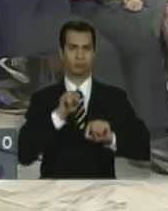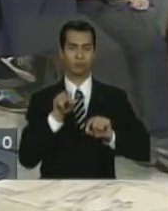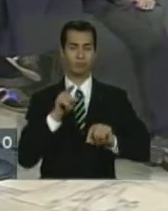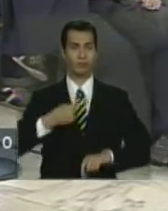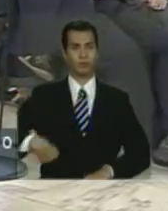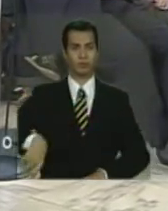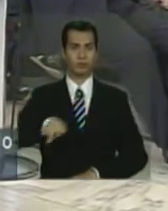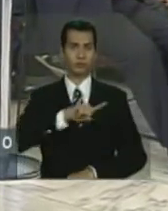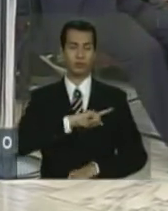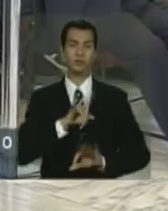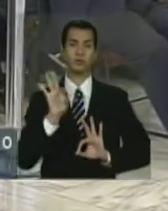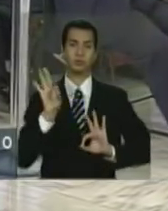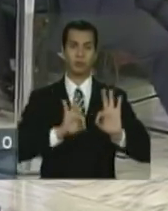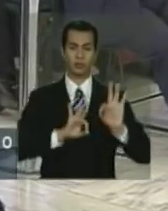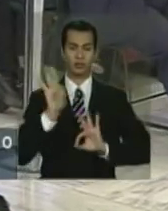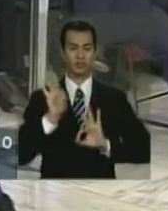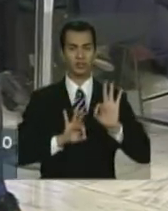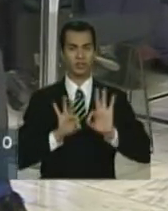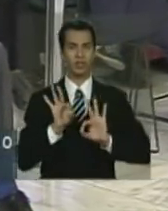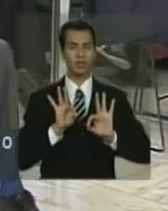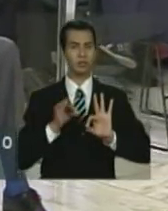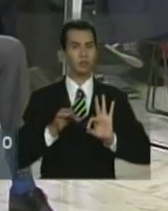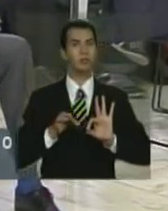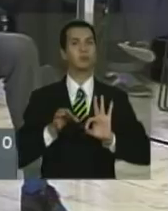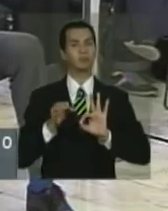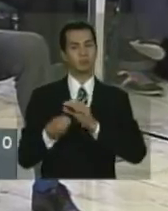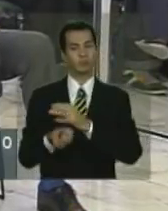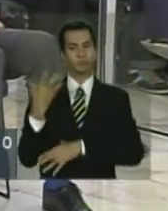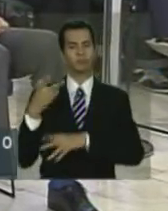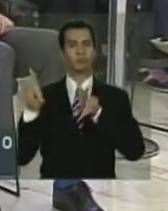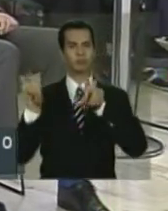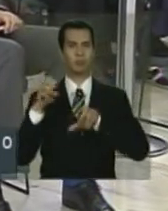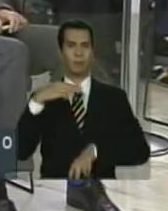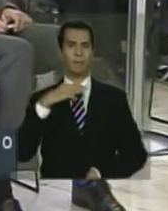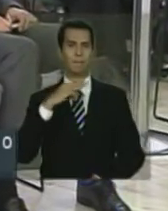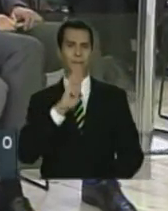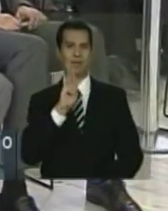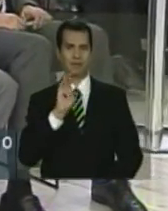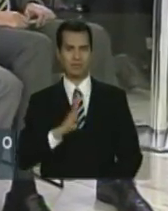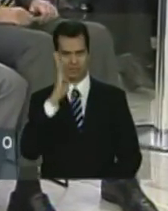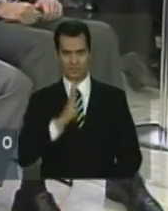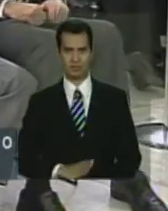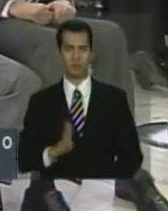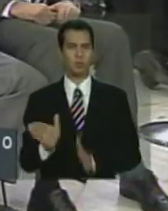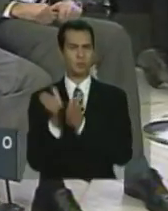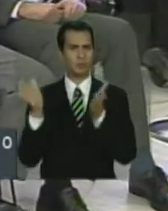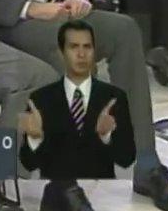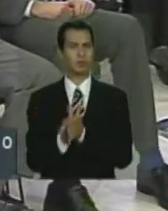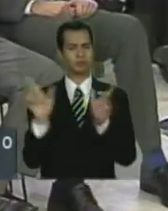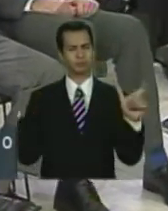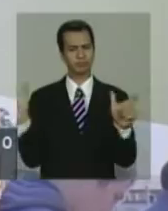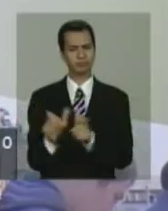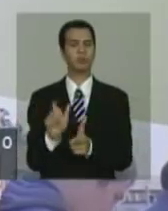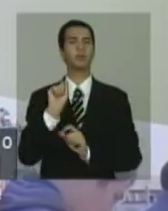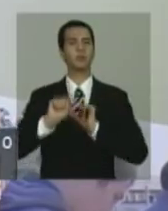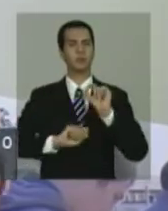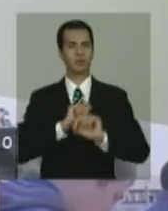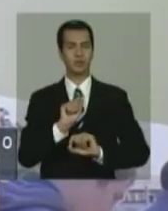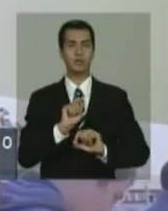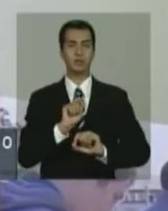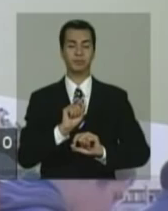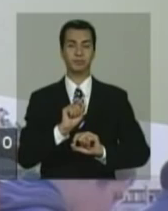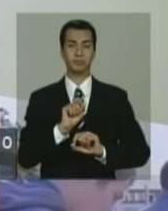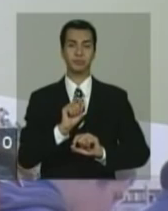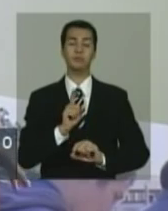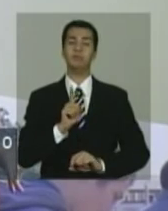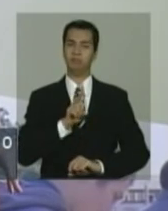o nosso programa Brasil Sem Miséria, liderado pela nossa Tereza Campelo, importante para